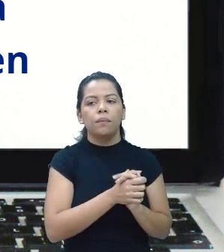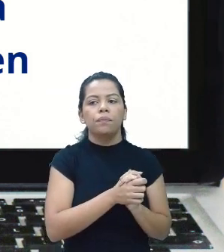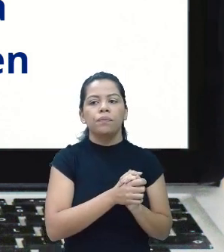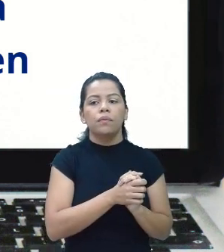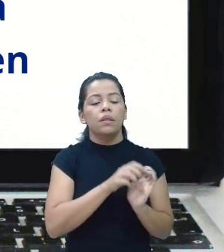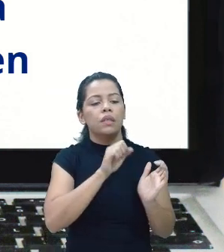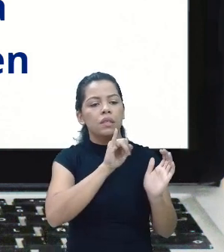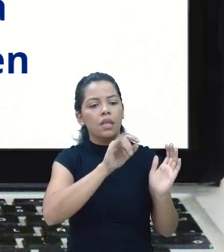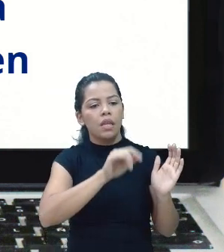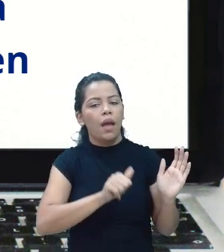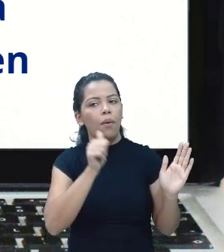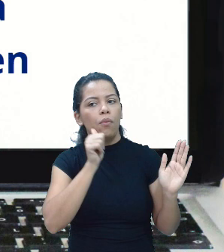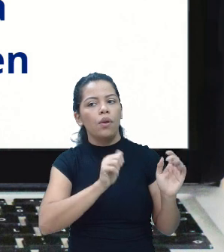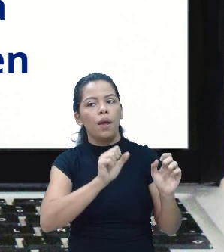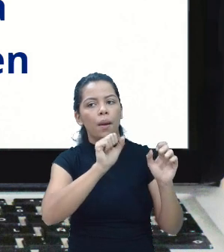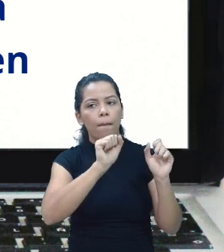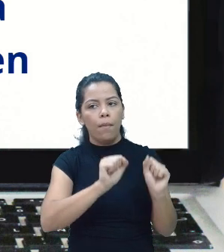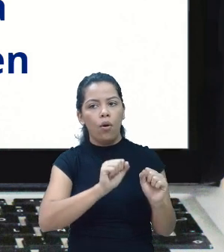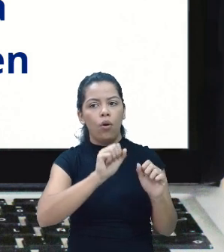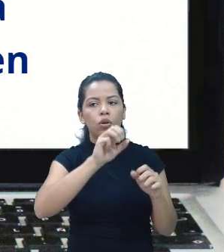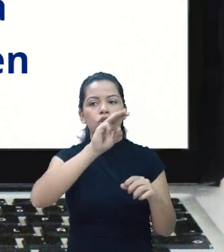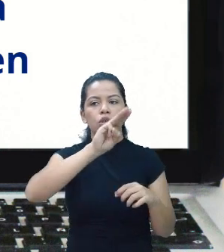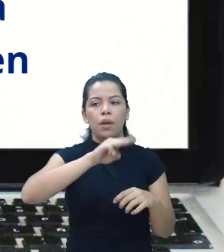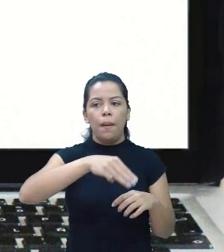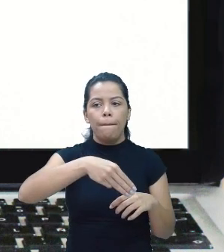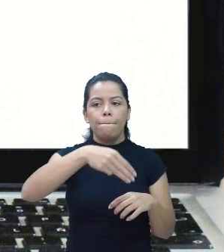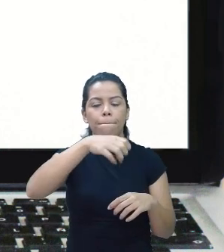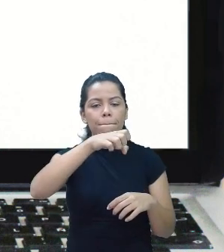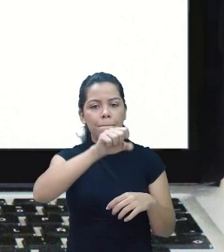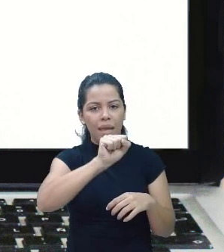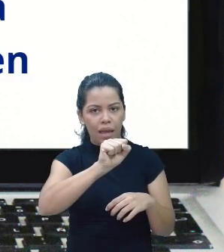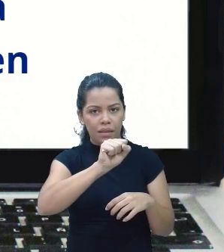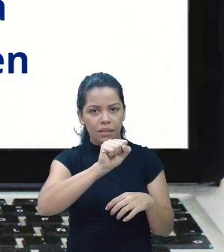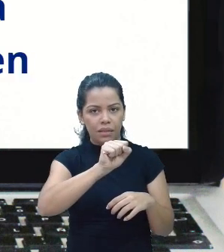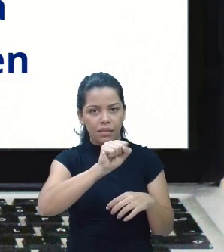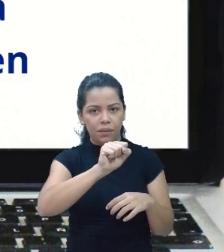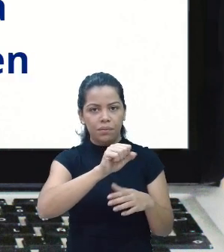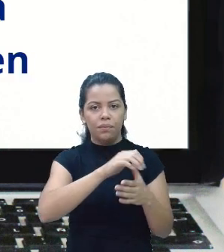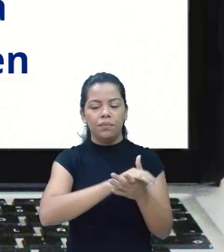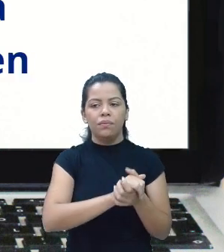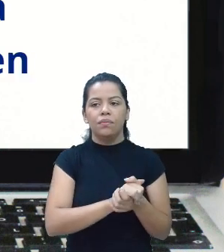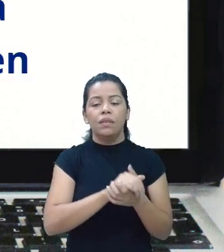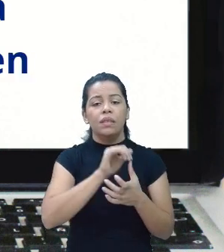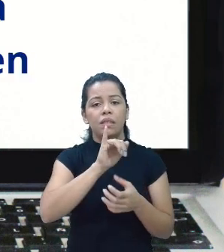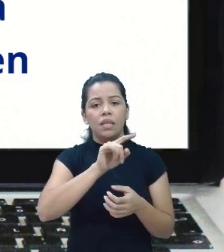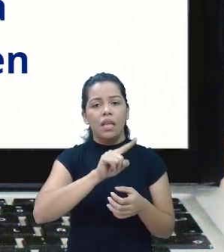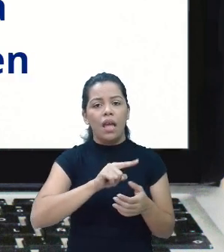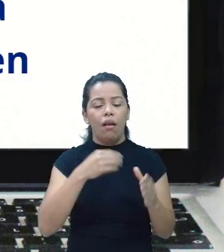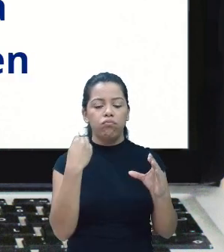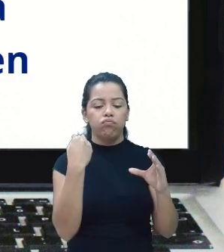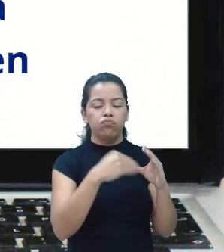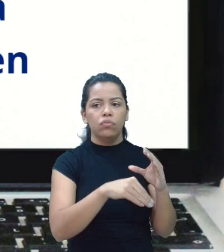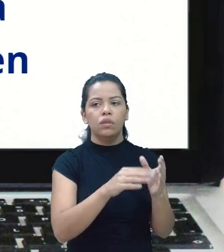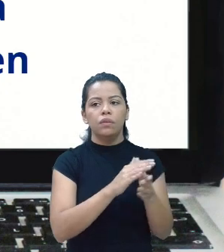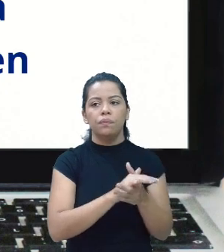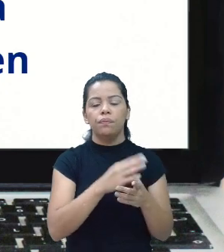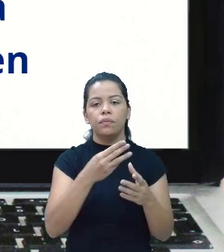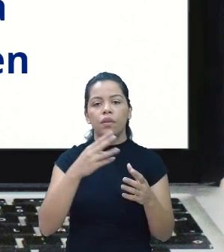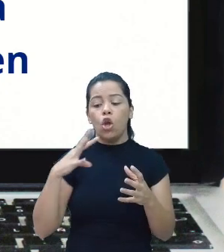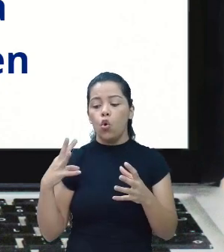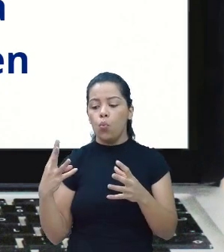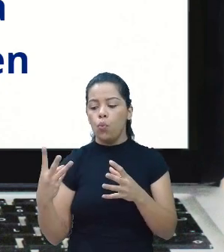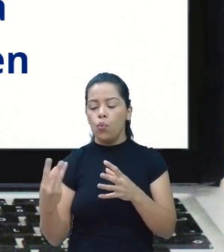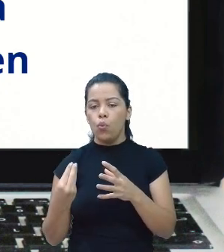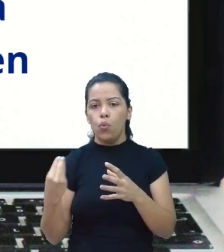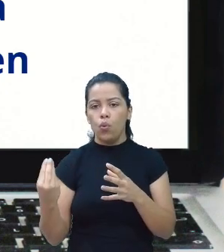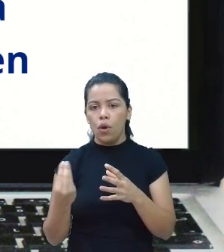para uma mulher, você pode colocar Mrs. E Dear Gentleman. Como o plural do